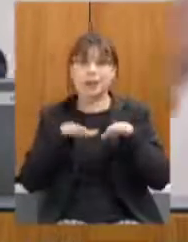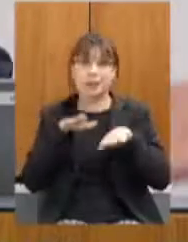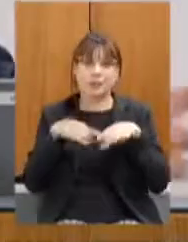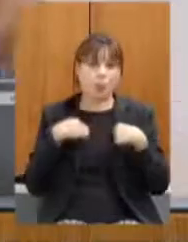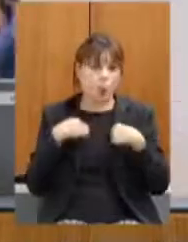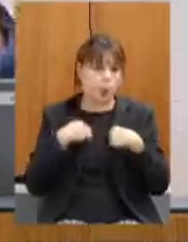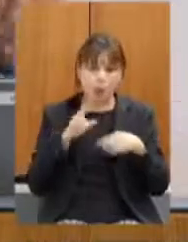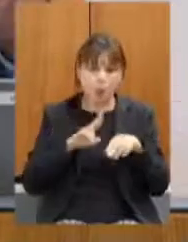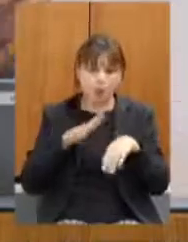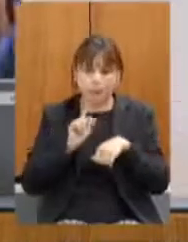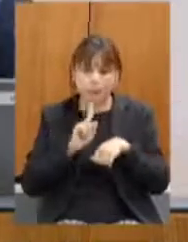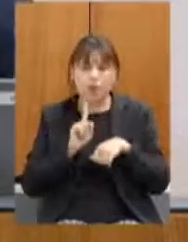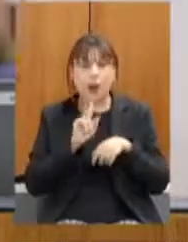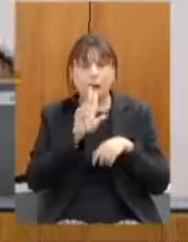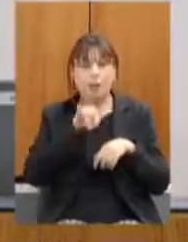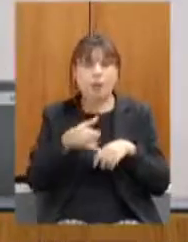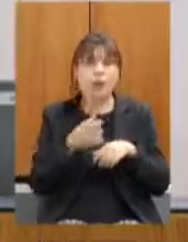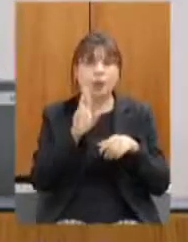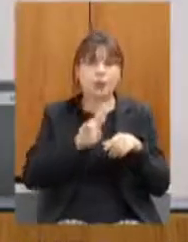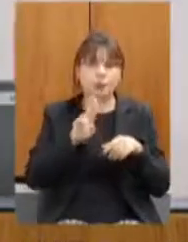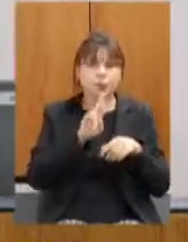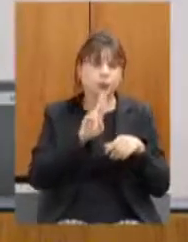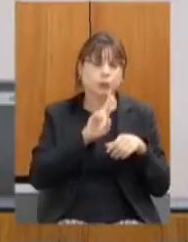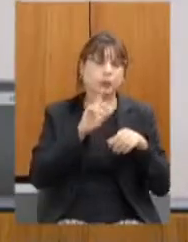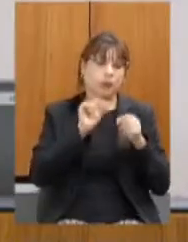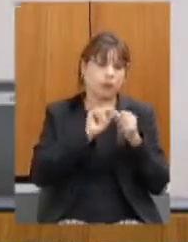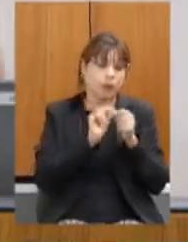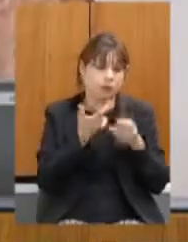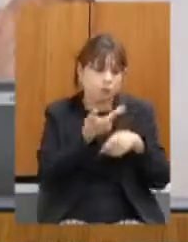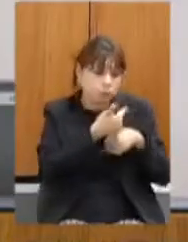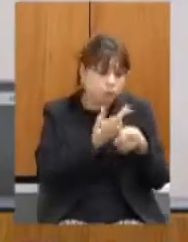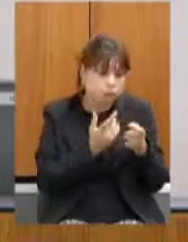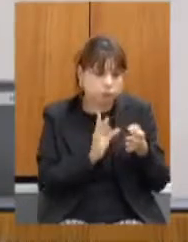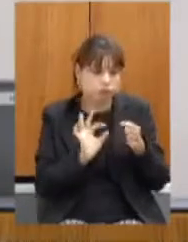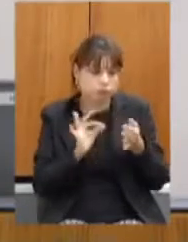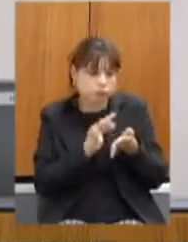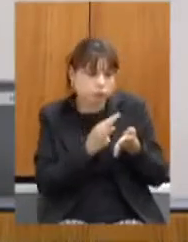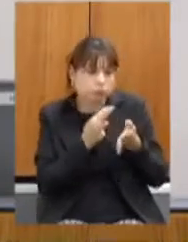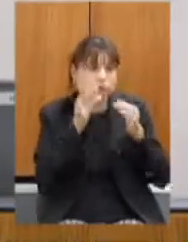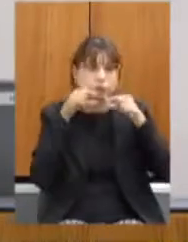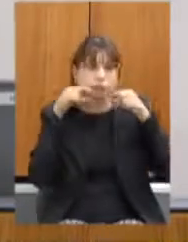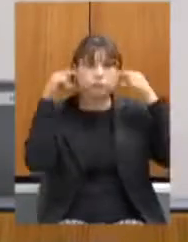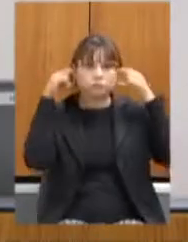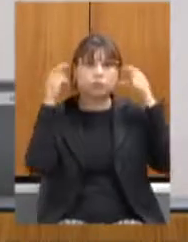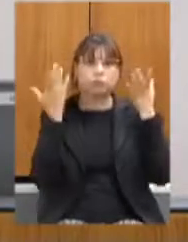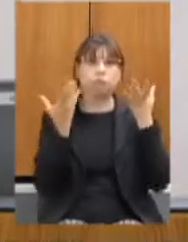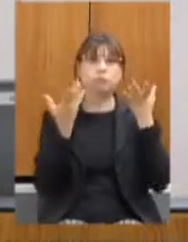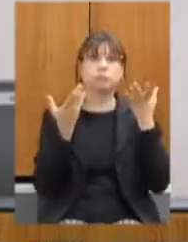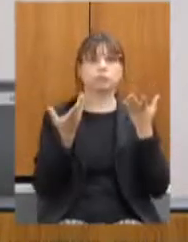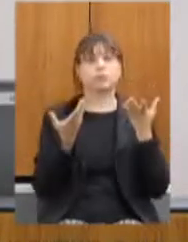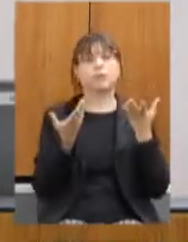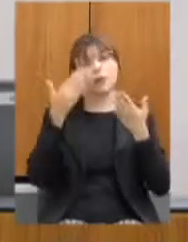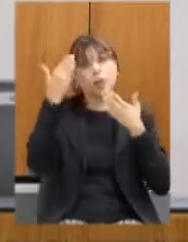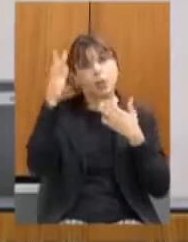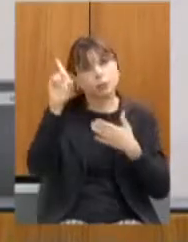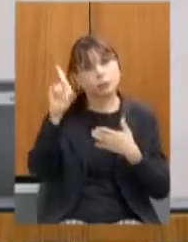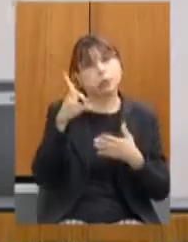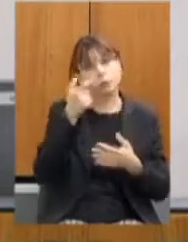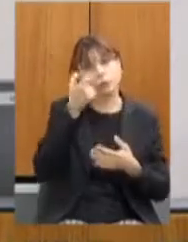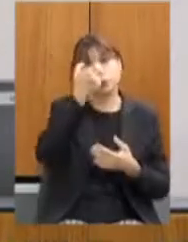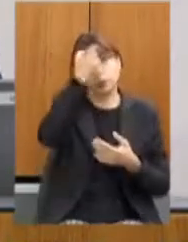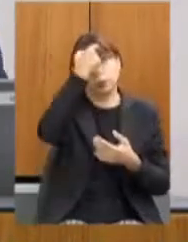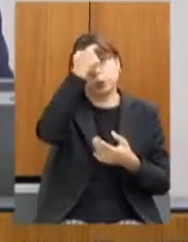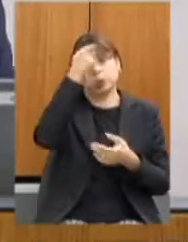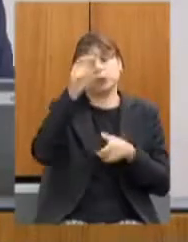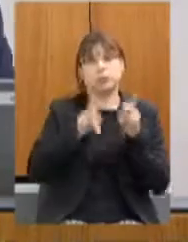tecido que não tá utilizando mais faz a massa cozinha coloca e tal graças a Deus nós tivemos aí essa sensibilização do uso